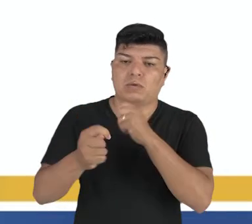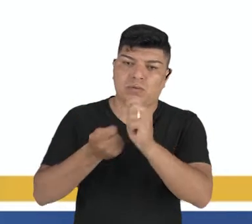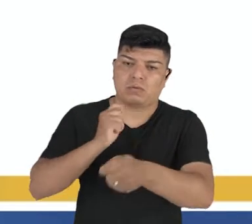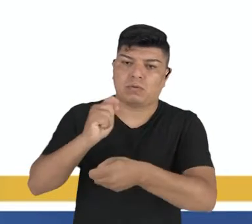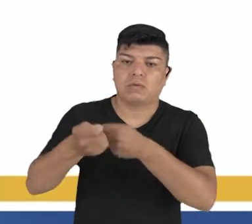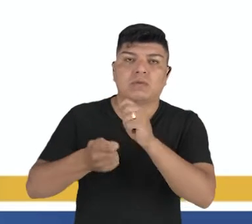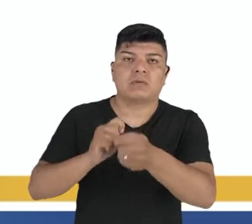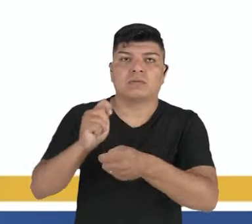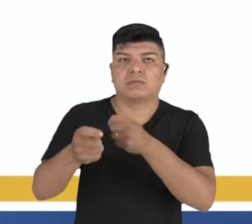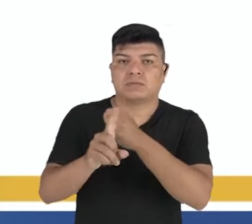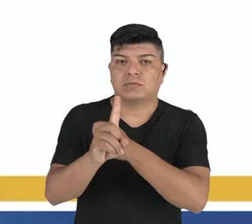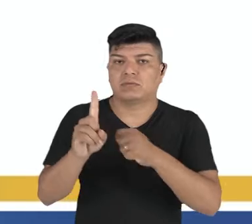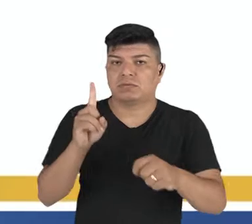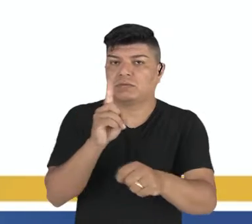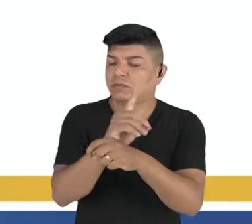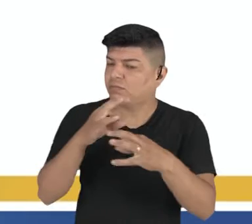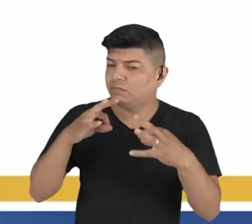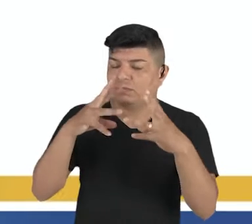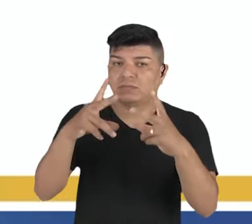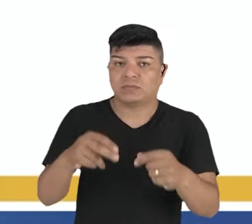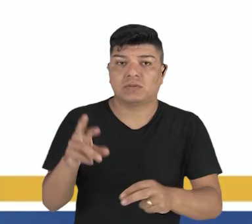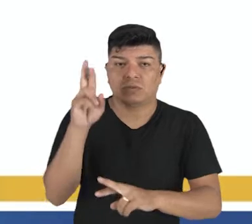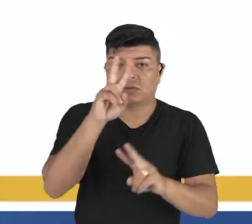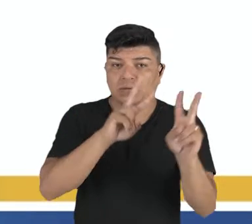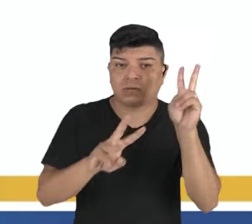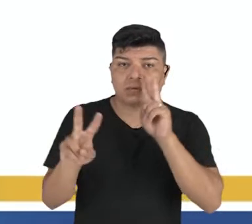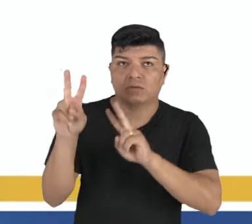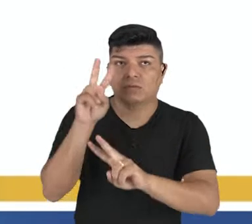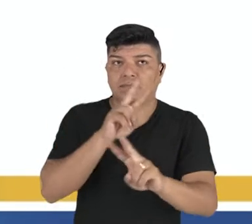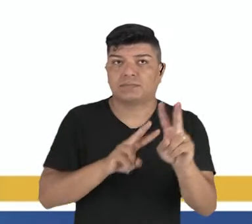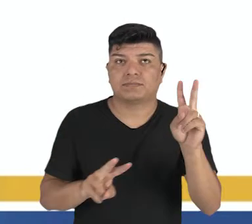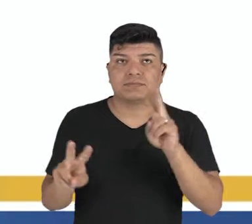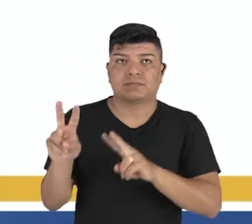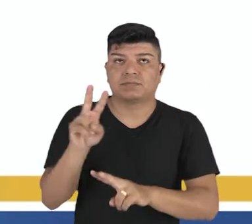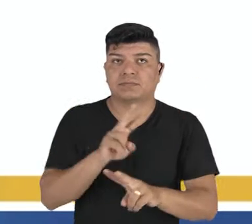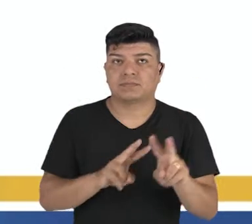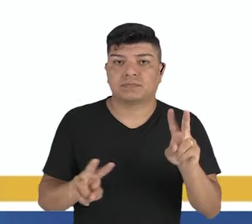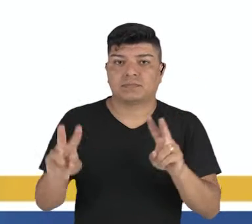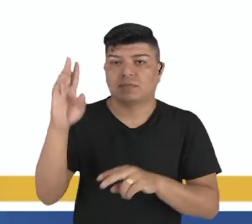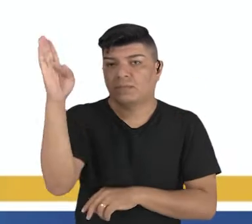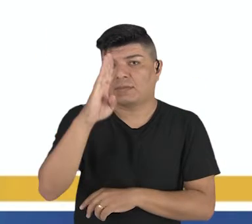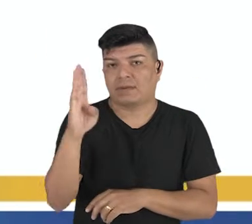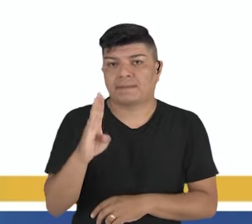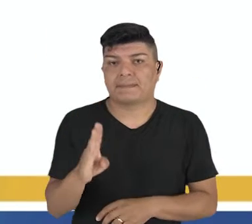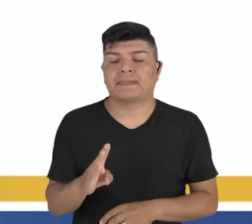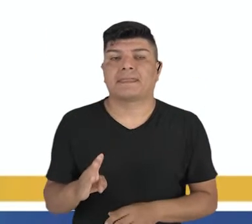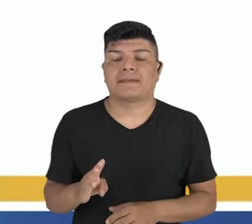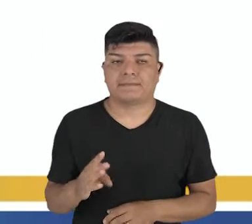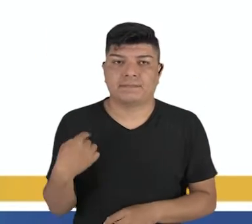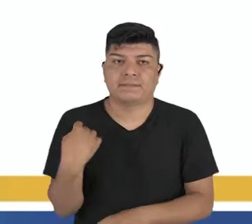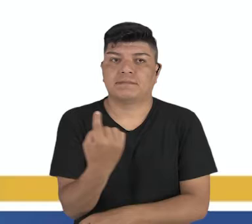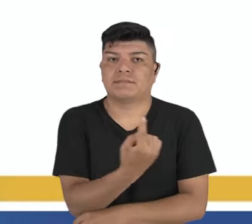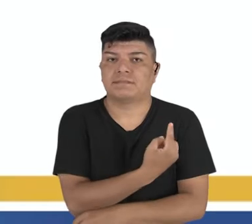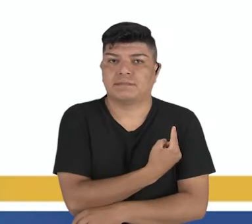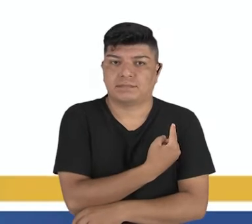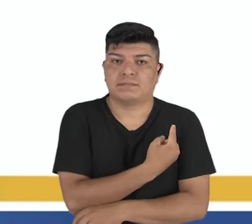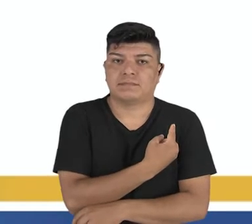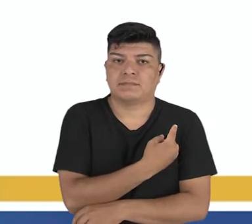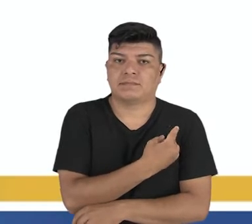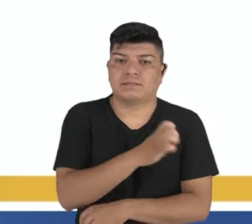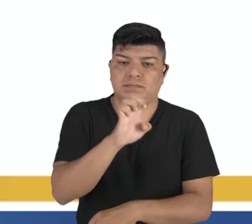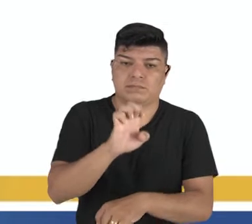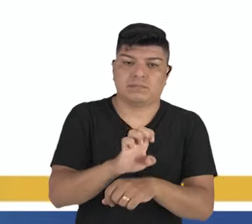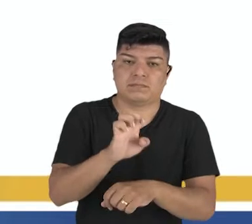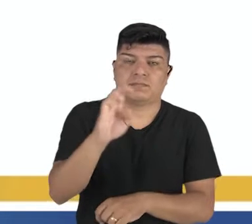econômico, social, de todos os tipos para visualização do Brasil, né? Do nosso Estado